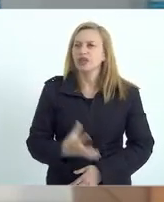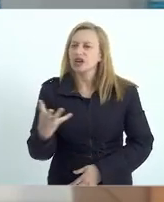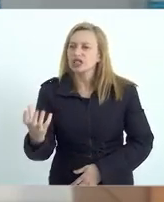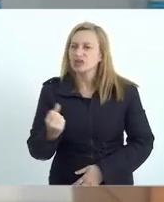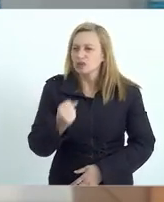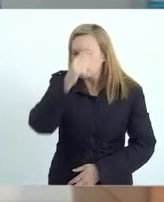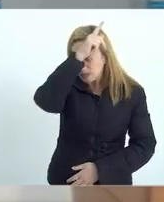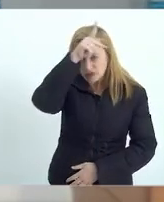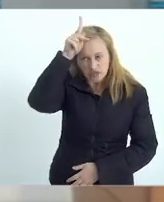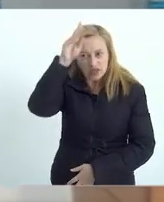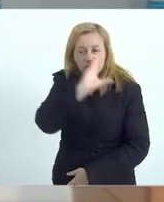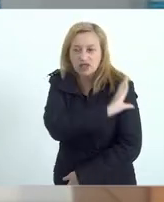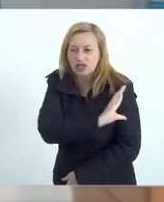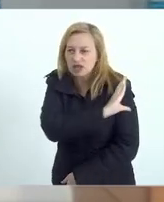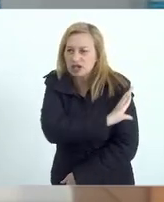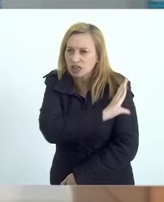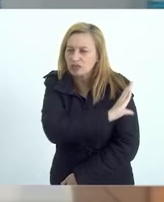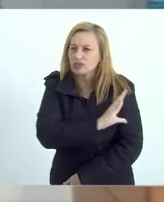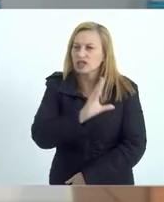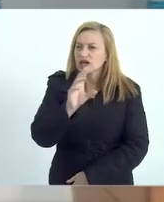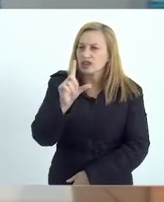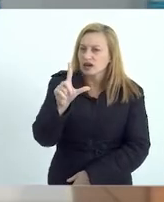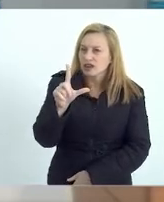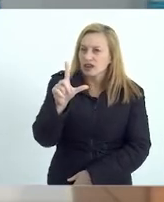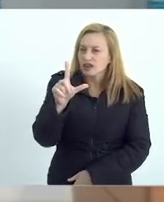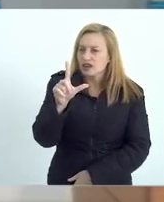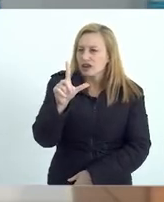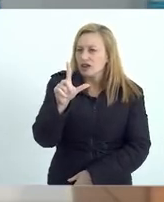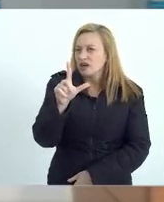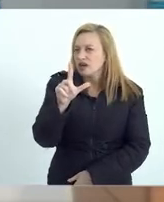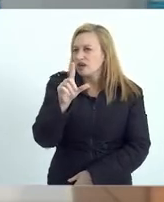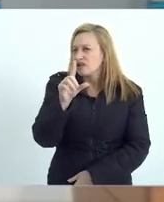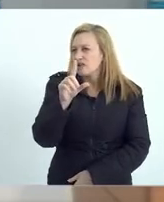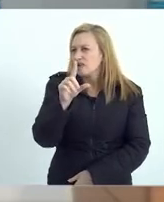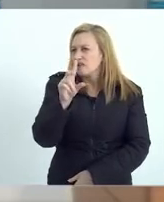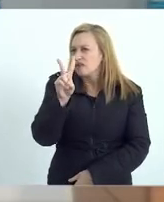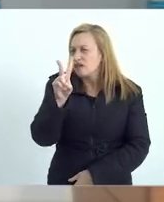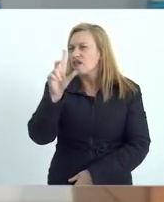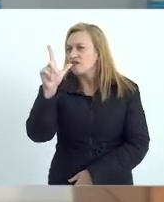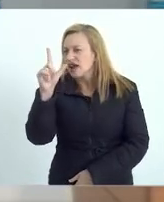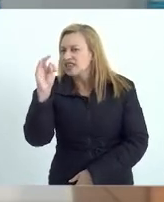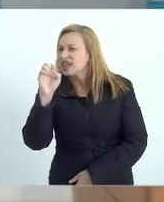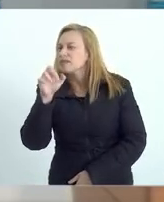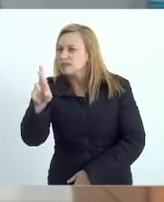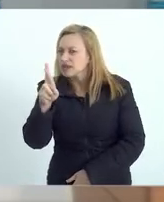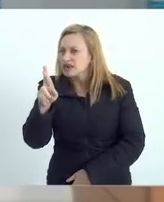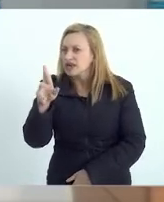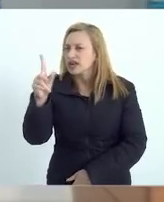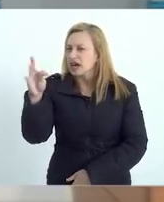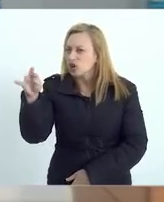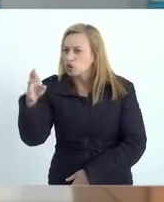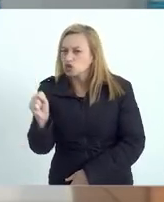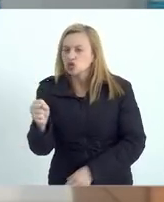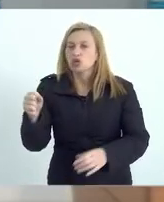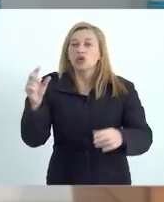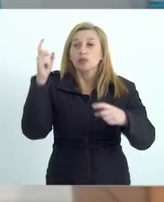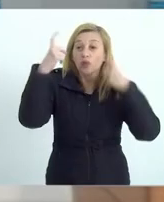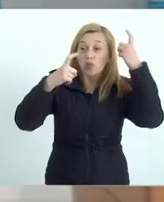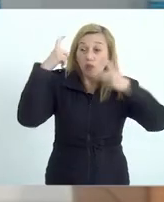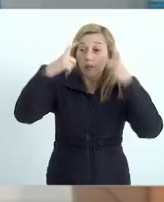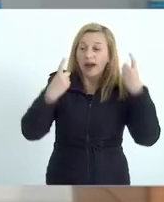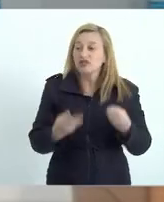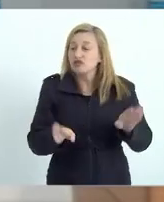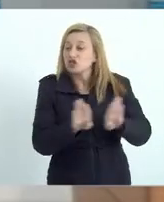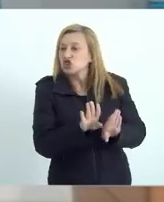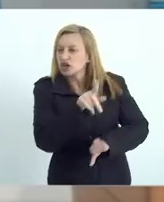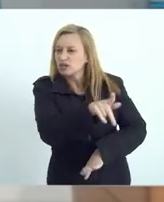prefeito de Campos dos Goytacazes Wladimir garotinho preocupado com os postes desativados naquela região